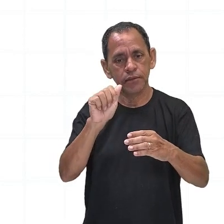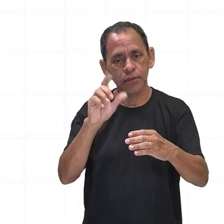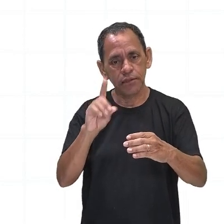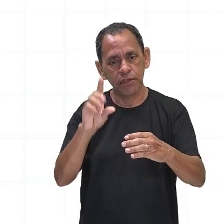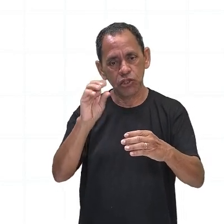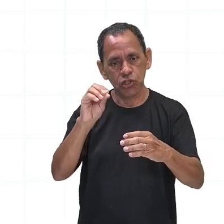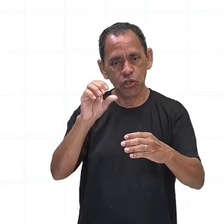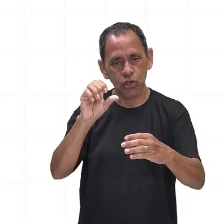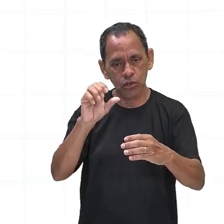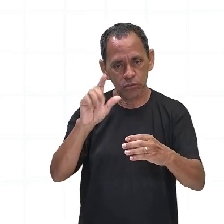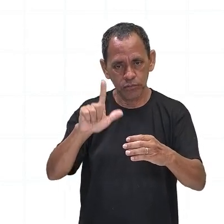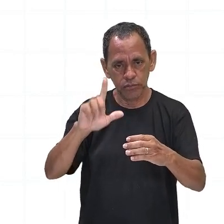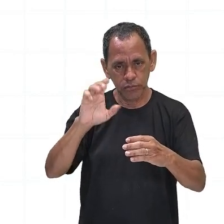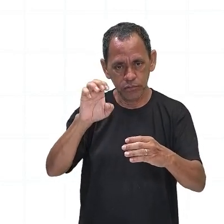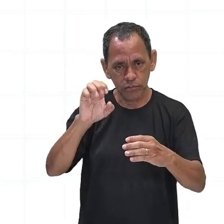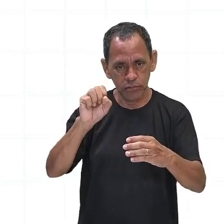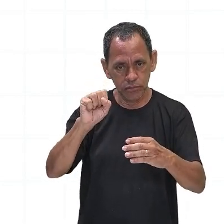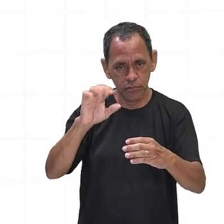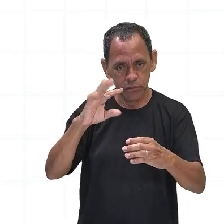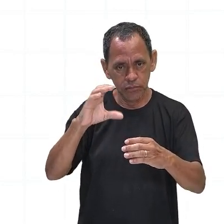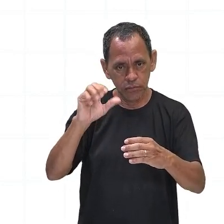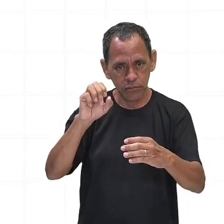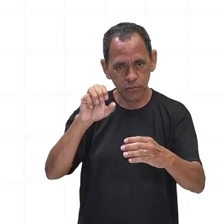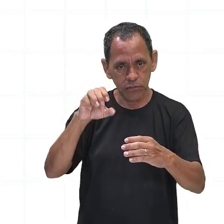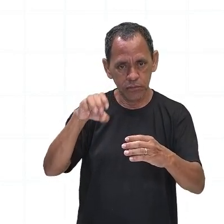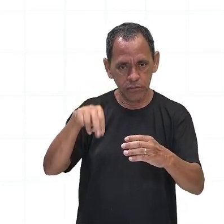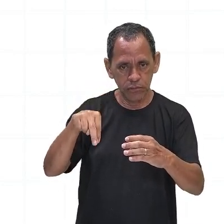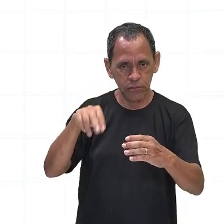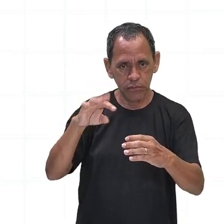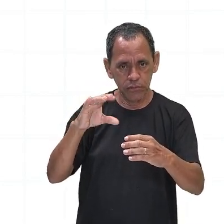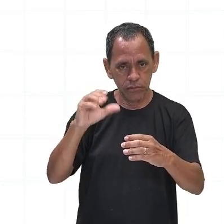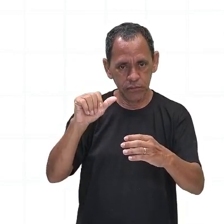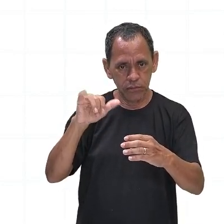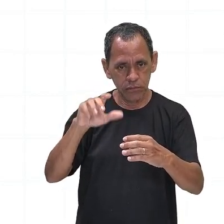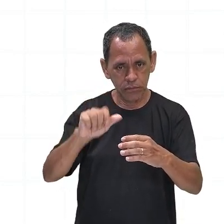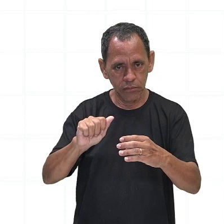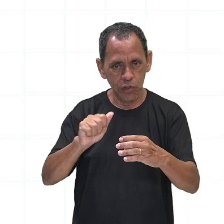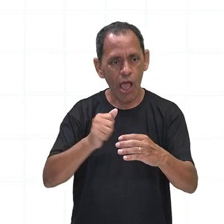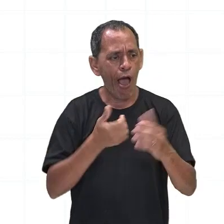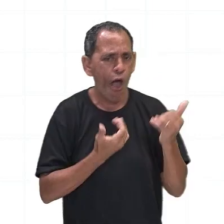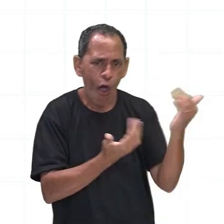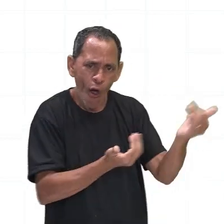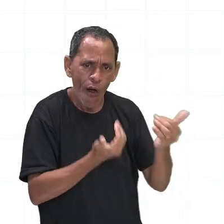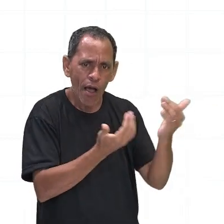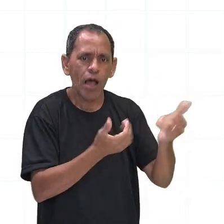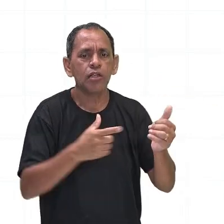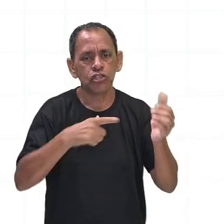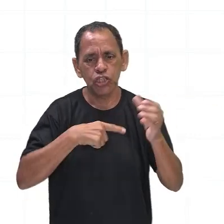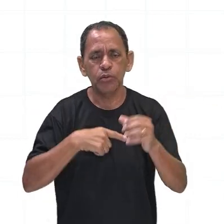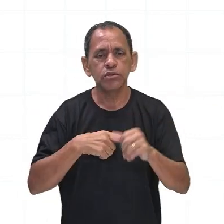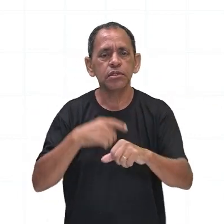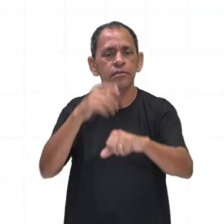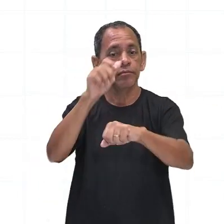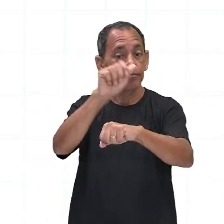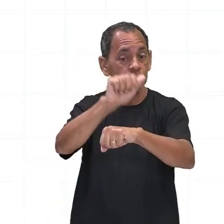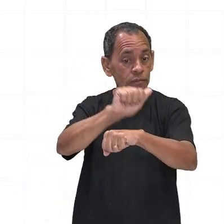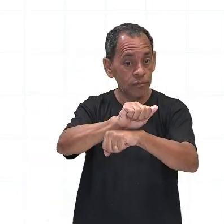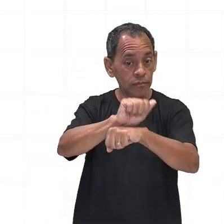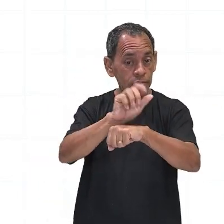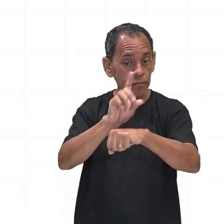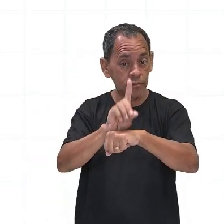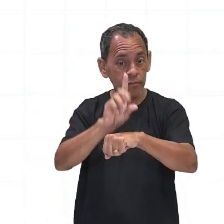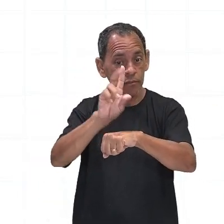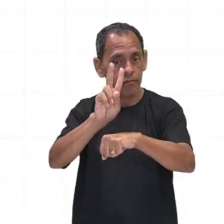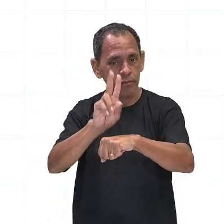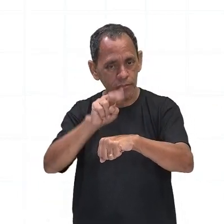adolescência, certo? Esse substantivo é o núcleo do sujeito. E nós temos um adjunto adnominal se relacionando a esse núcleo.